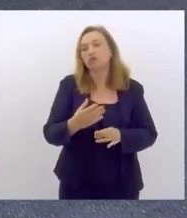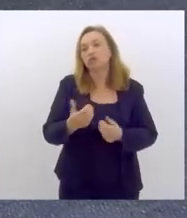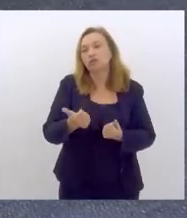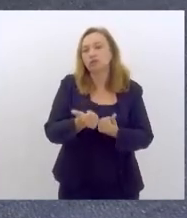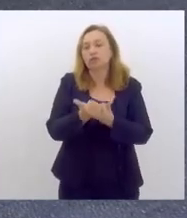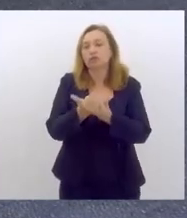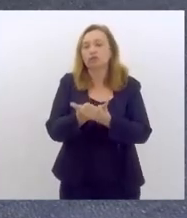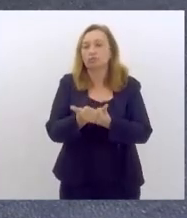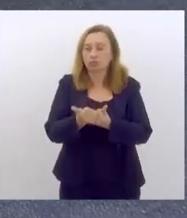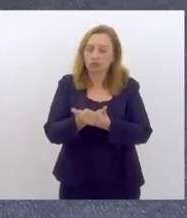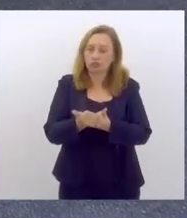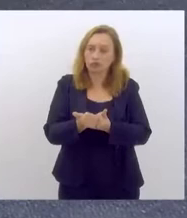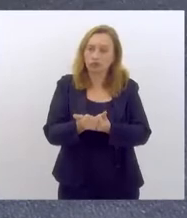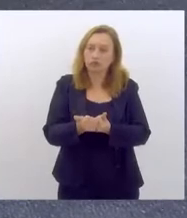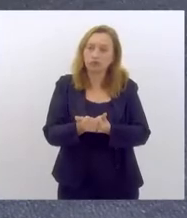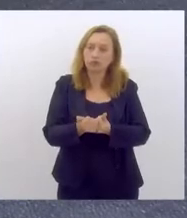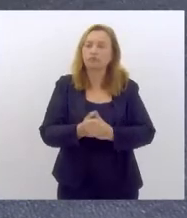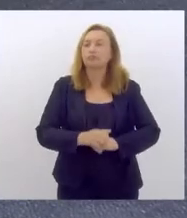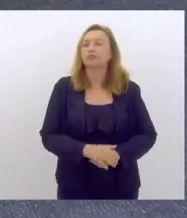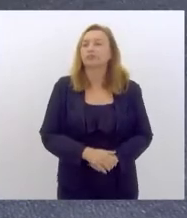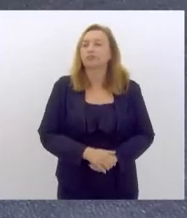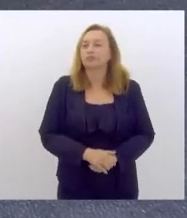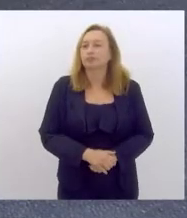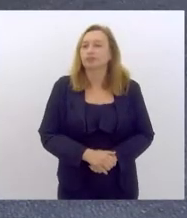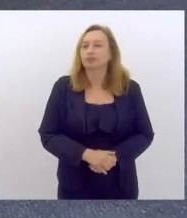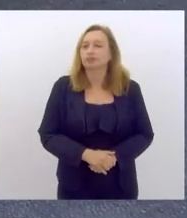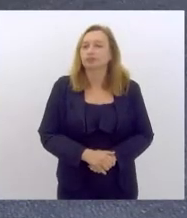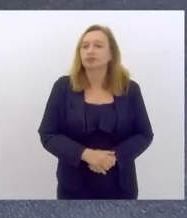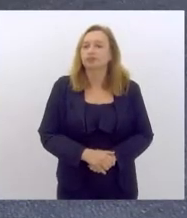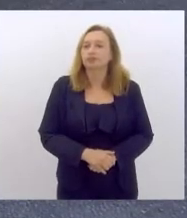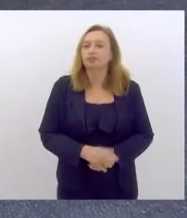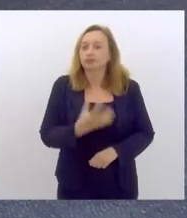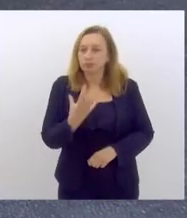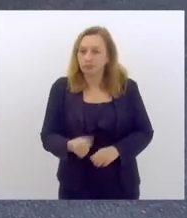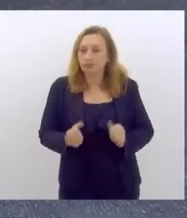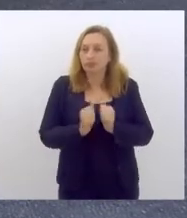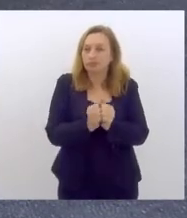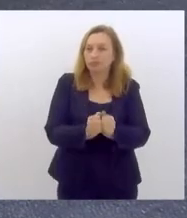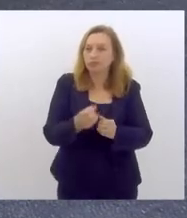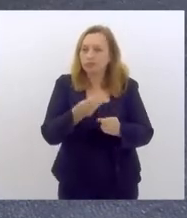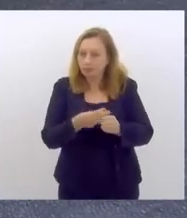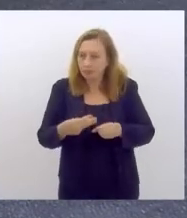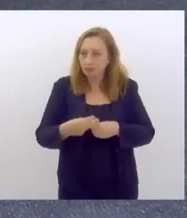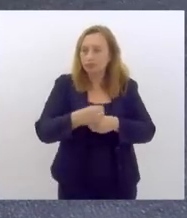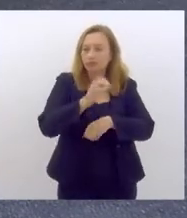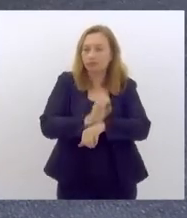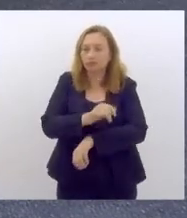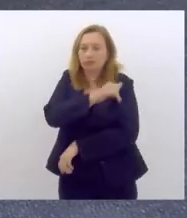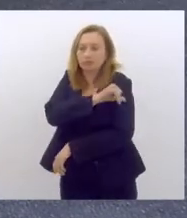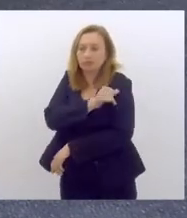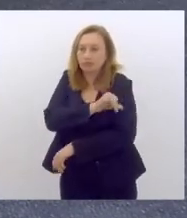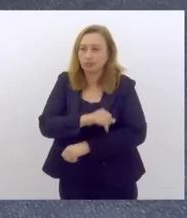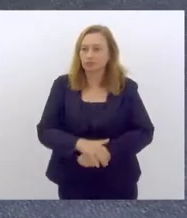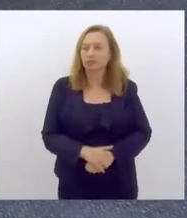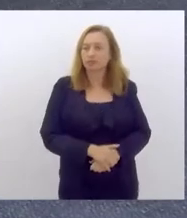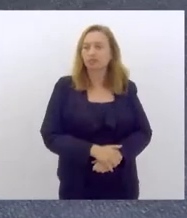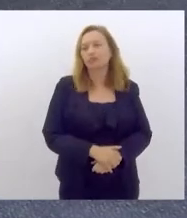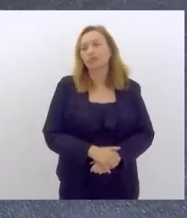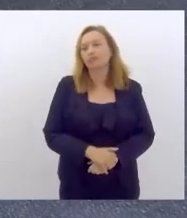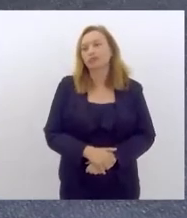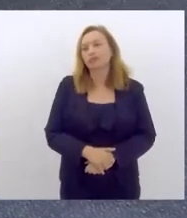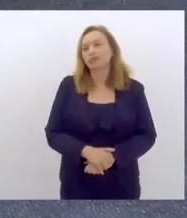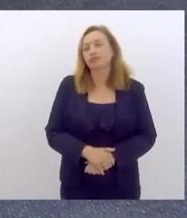colaboração que deveria ser adotado junto aos municípios do Estado do Rio de Janeiro. E